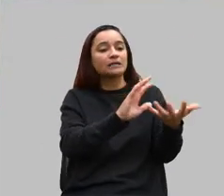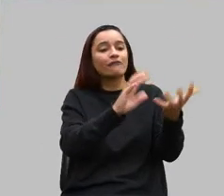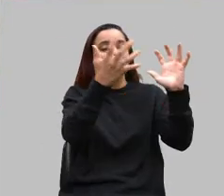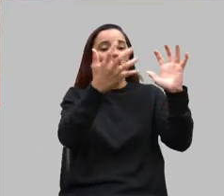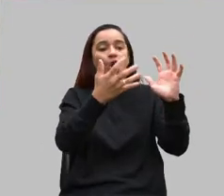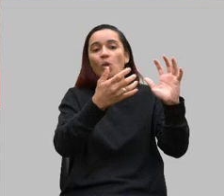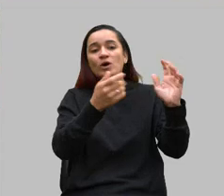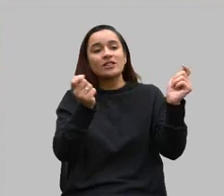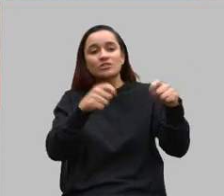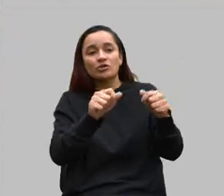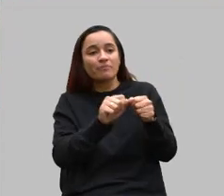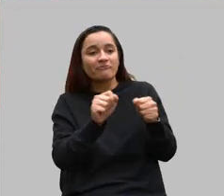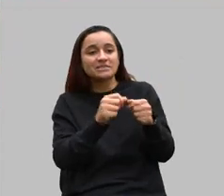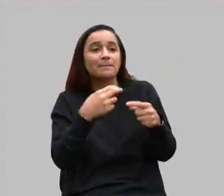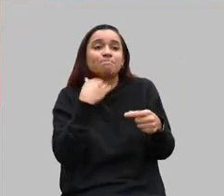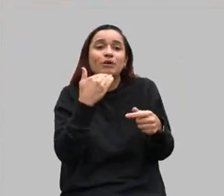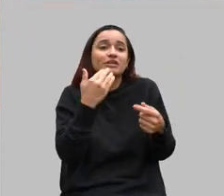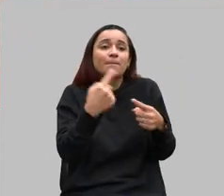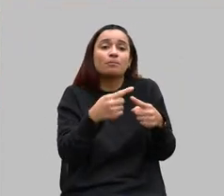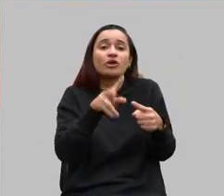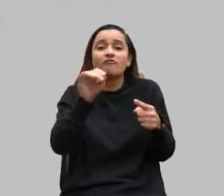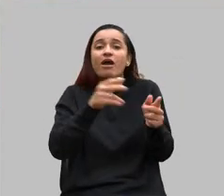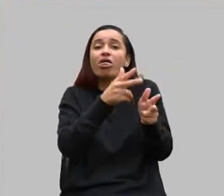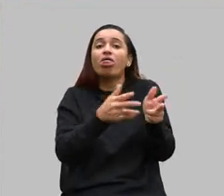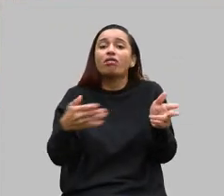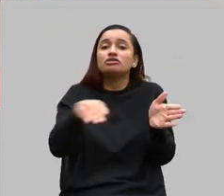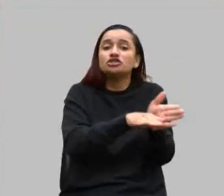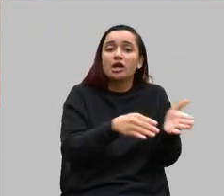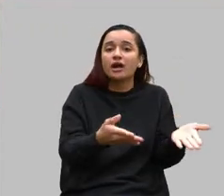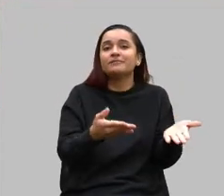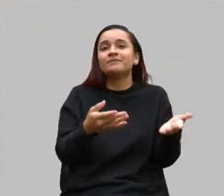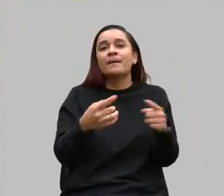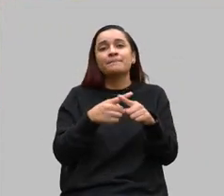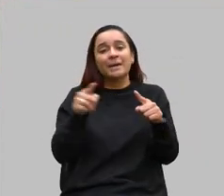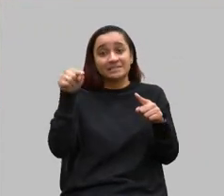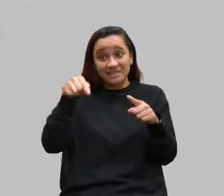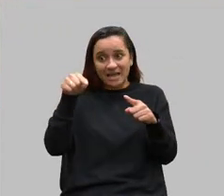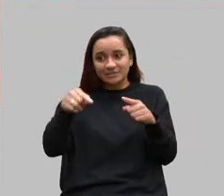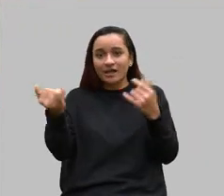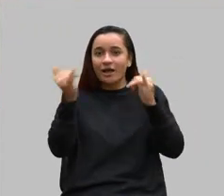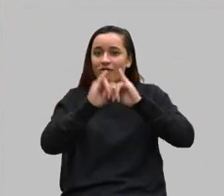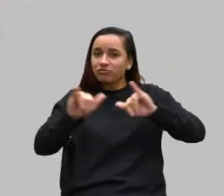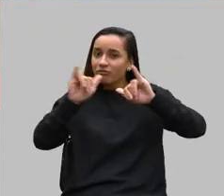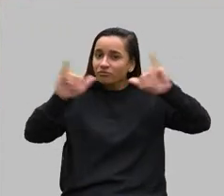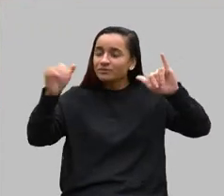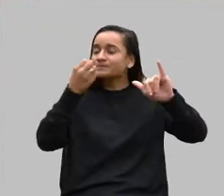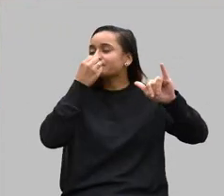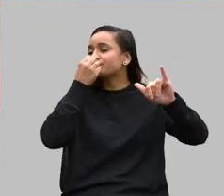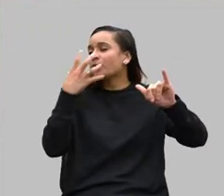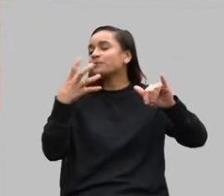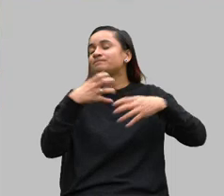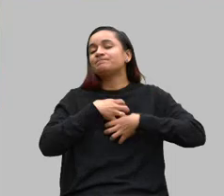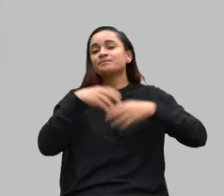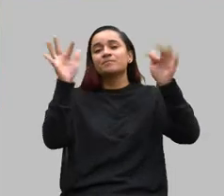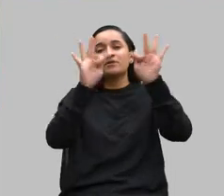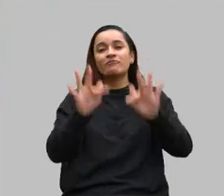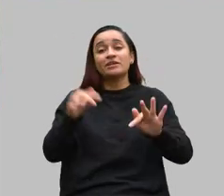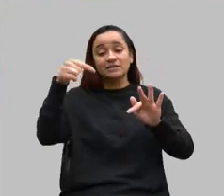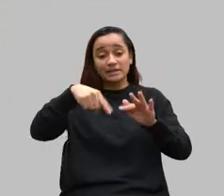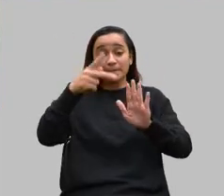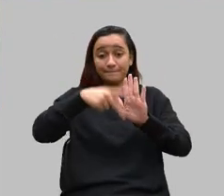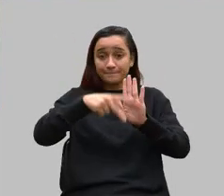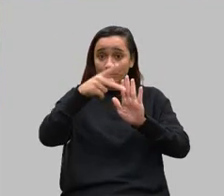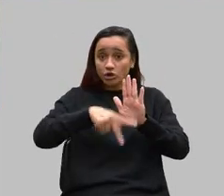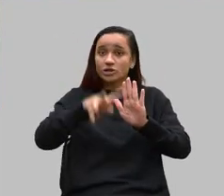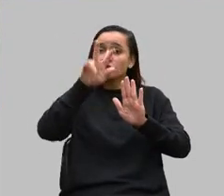o terminal tá chegando então mas eu levo essa notícia né que que nos deixa lá muito felizes que esse projeto realmente ele